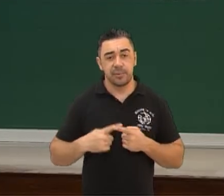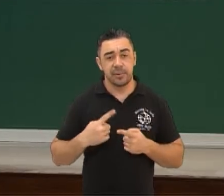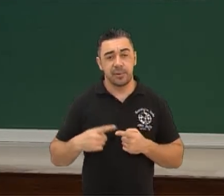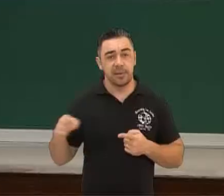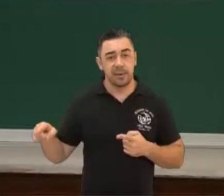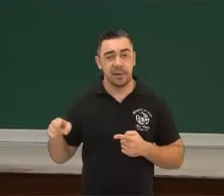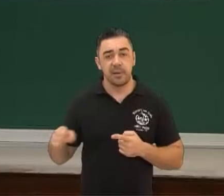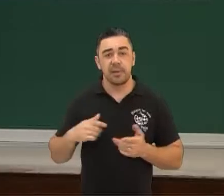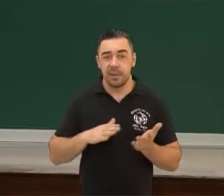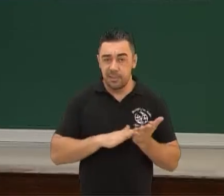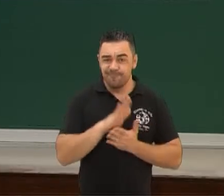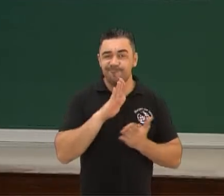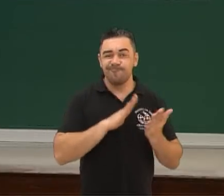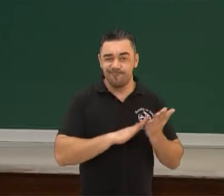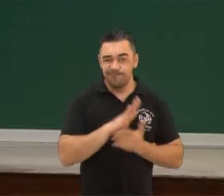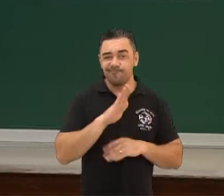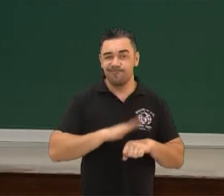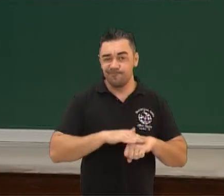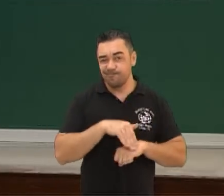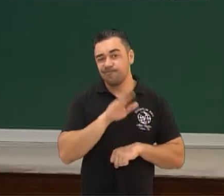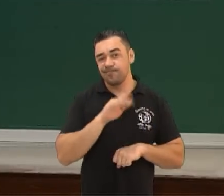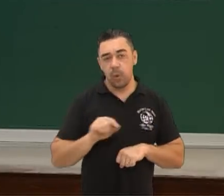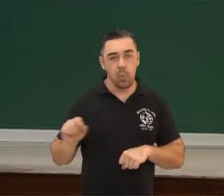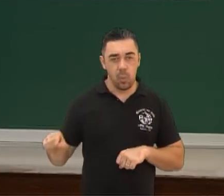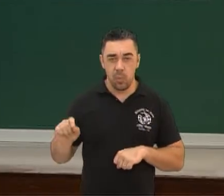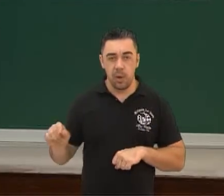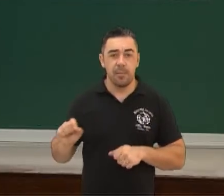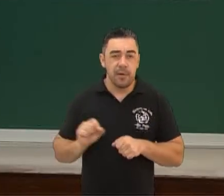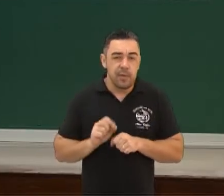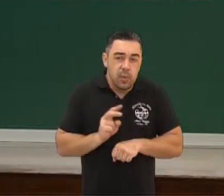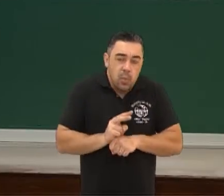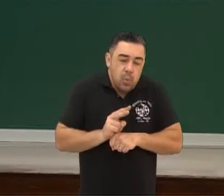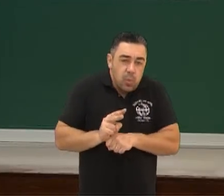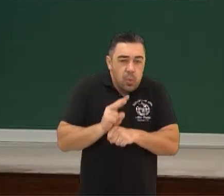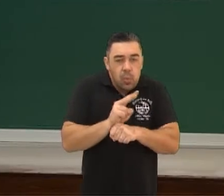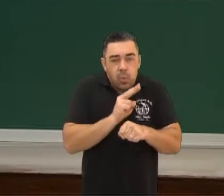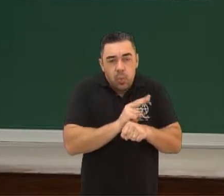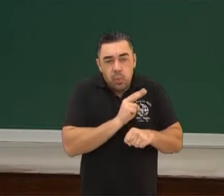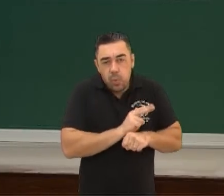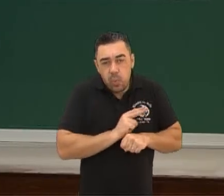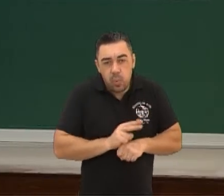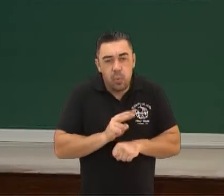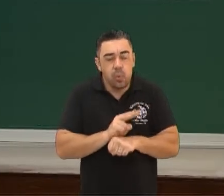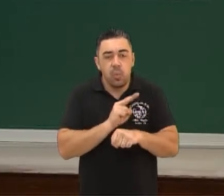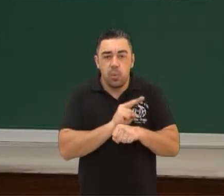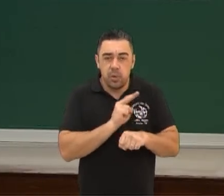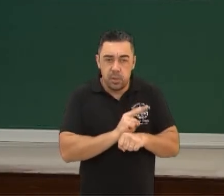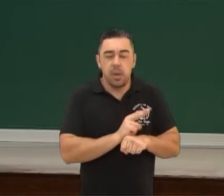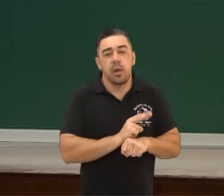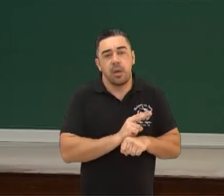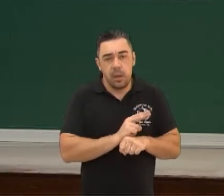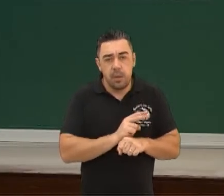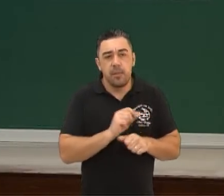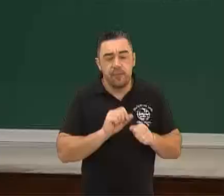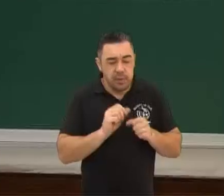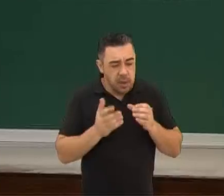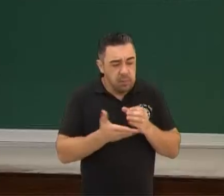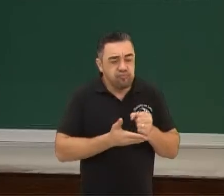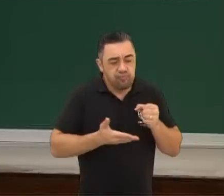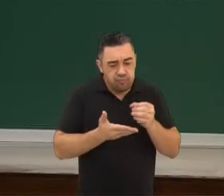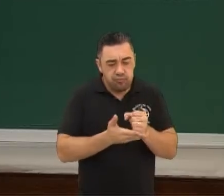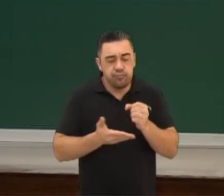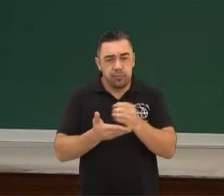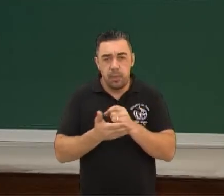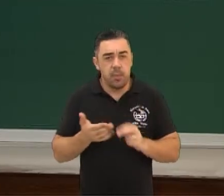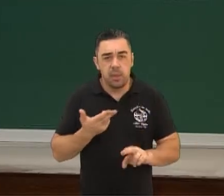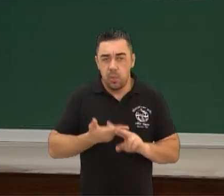Ele tem um custo maior. Né? Existe todo um cuidado com esses produtos, né? Para que não se